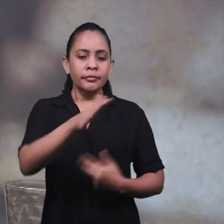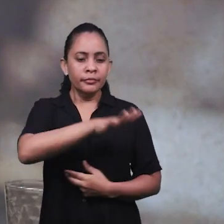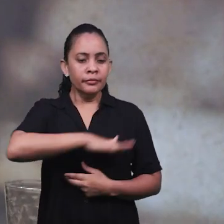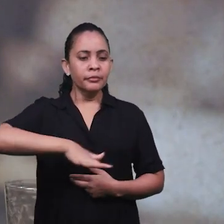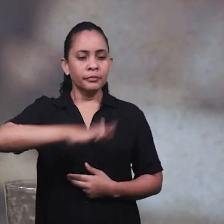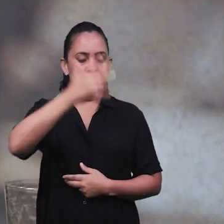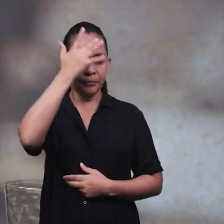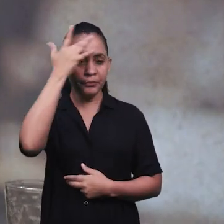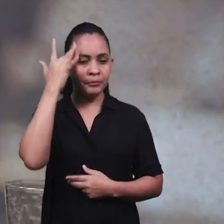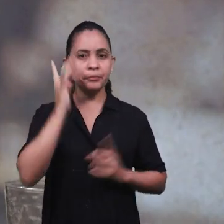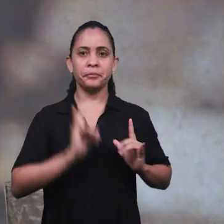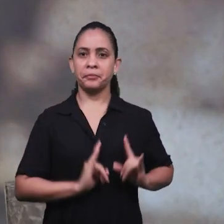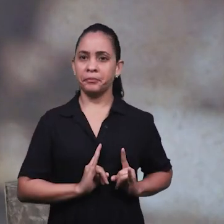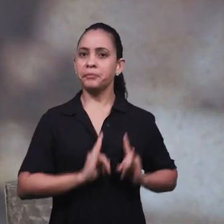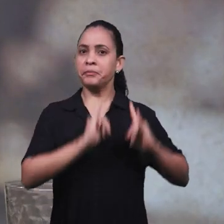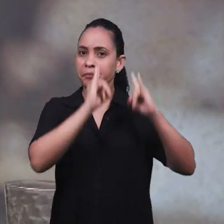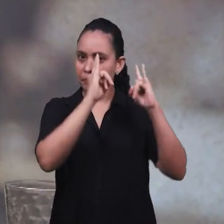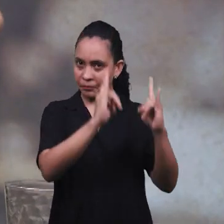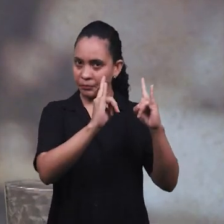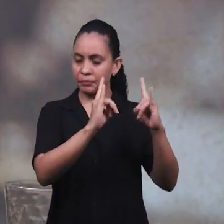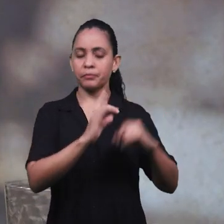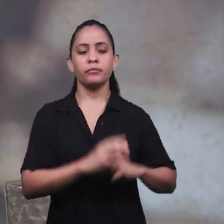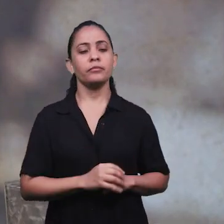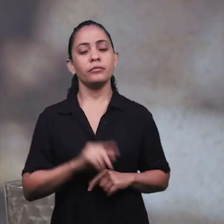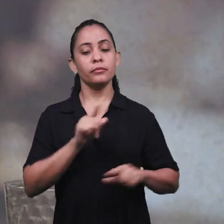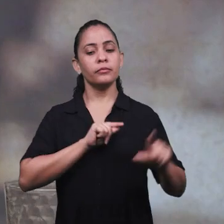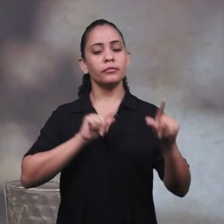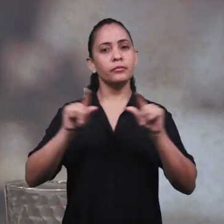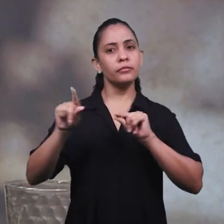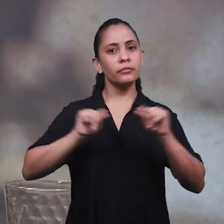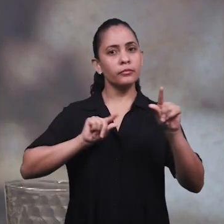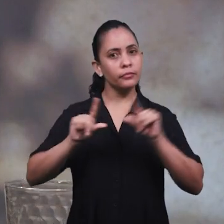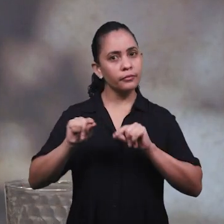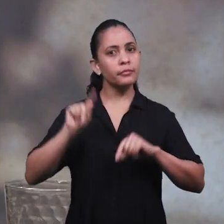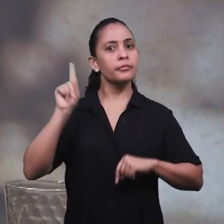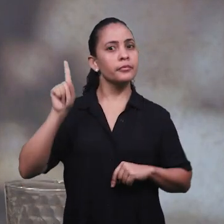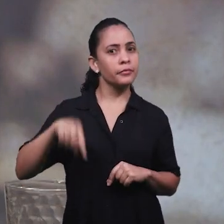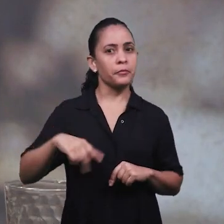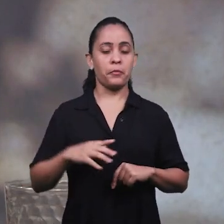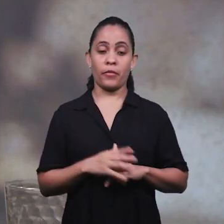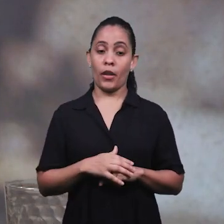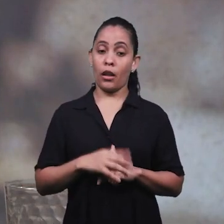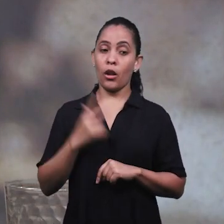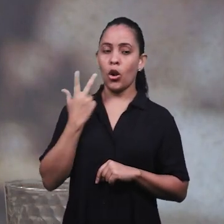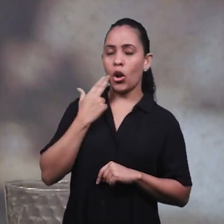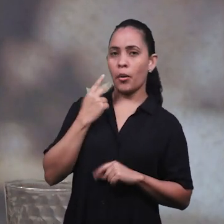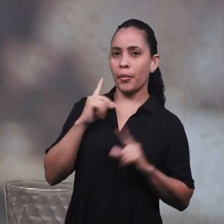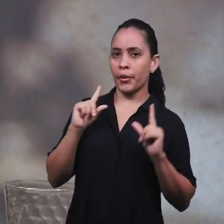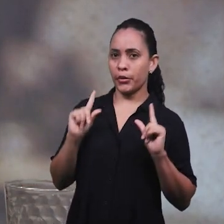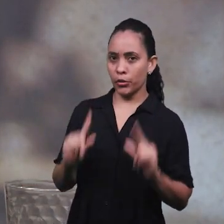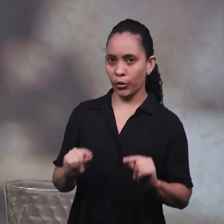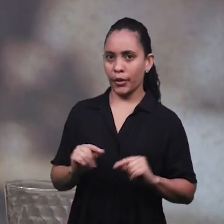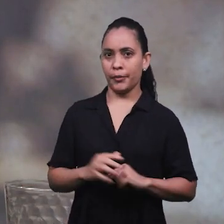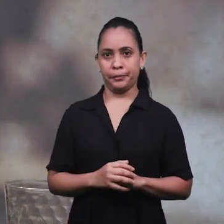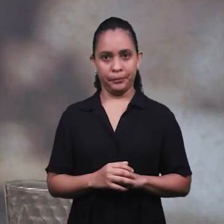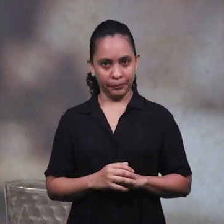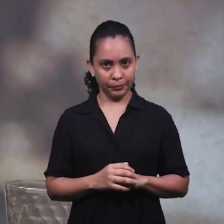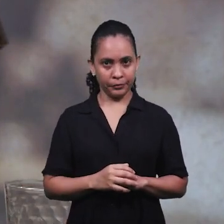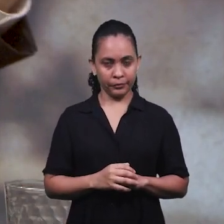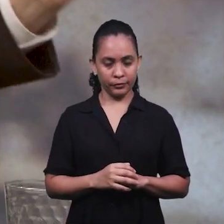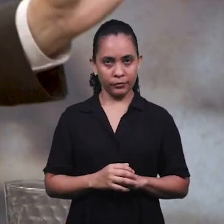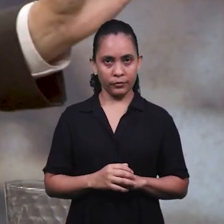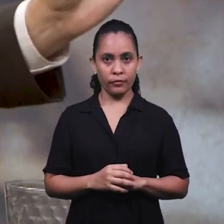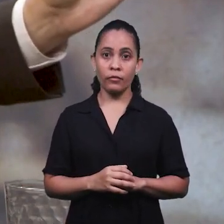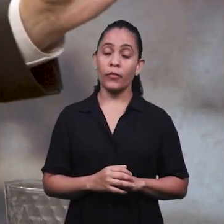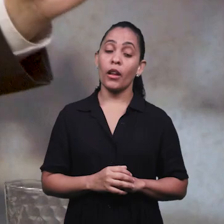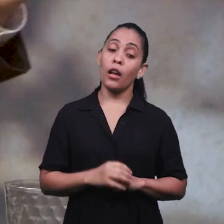ou assembleia extraordinária. Uma dessas decisões é a escolha do síndico. E normalmente se admite que o síndico seja